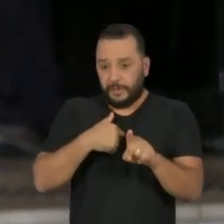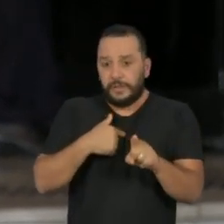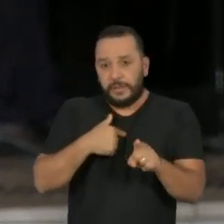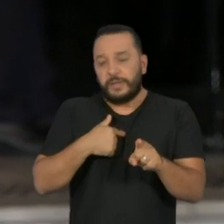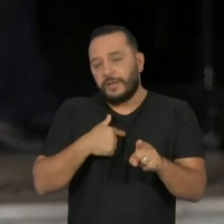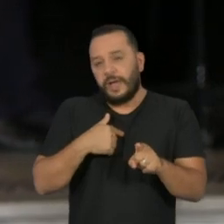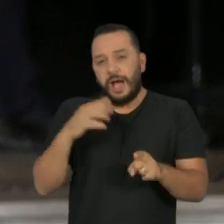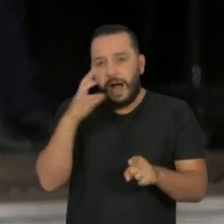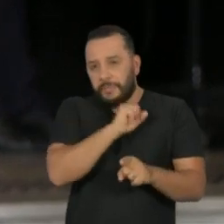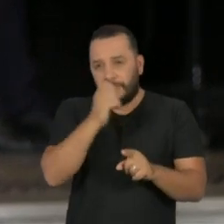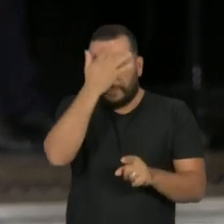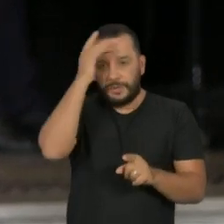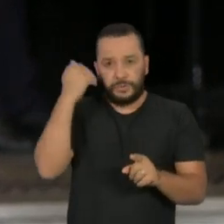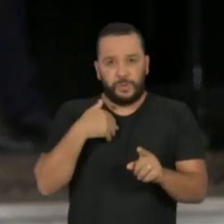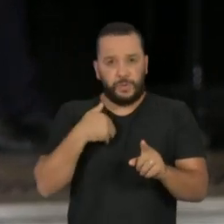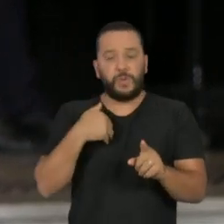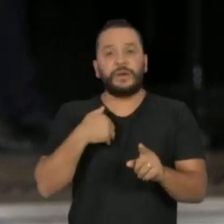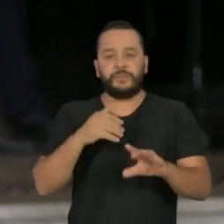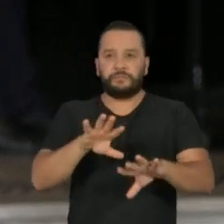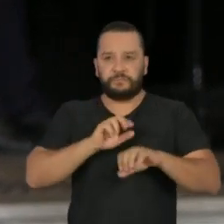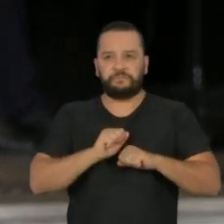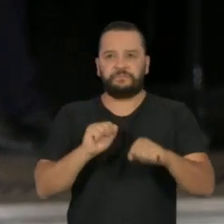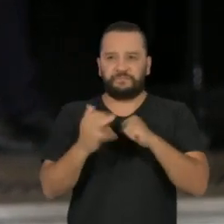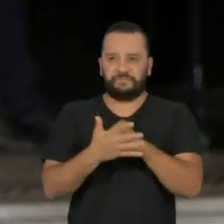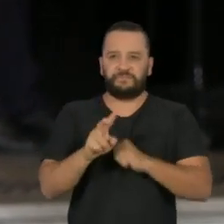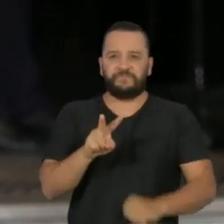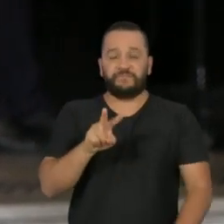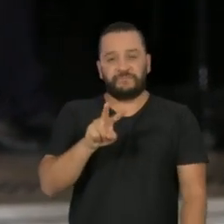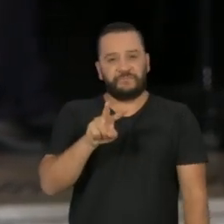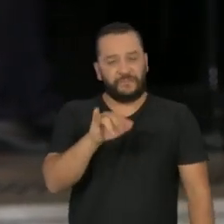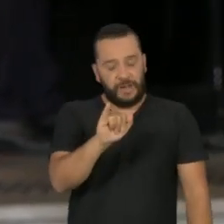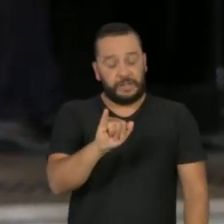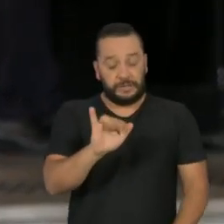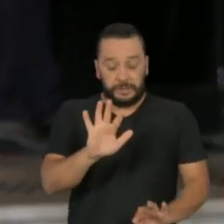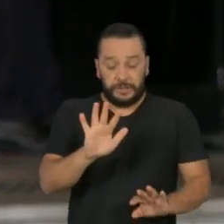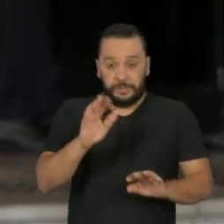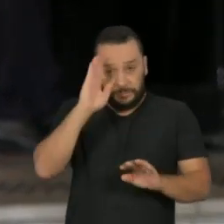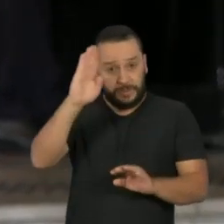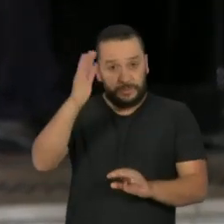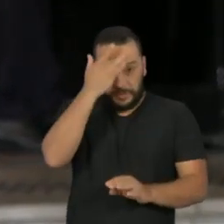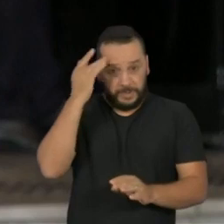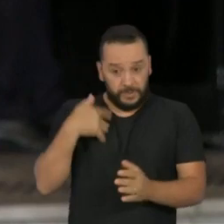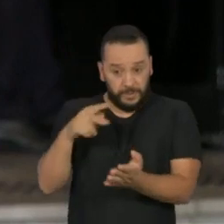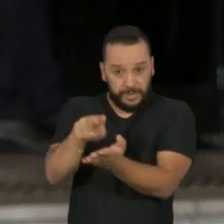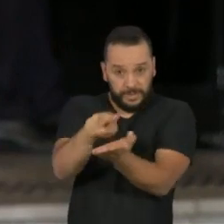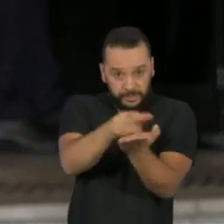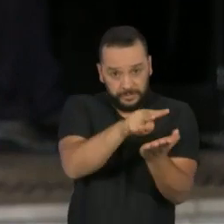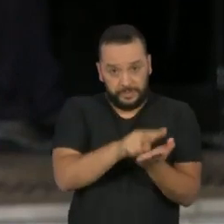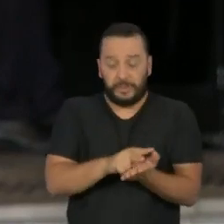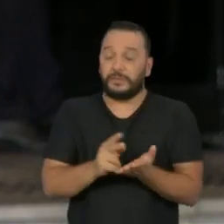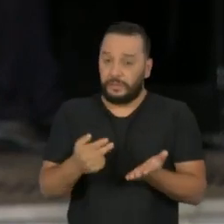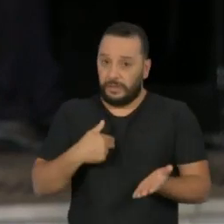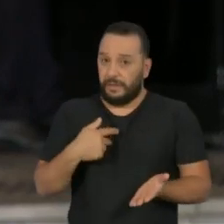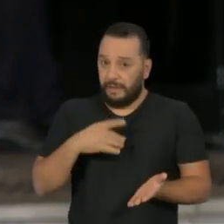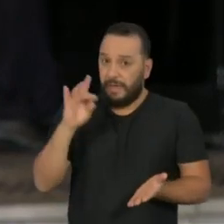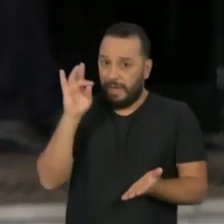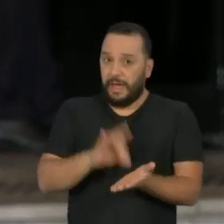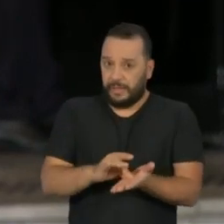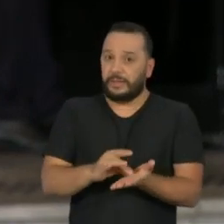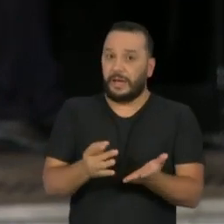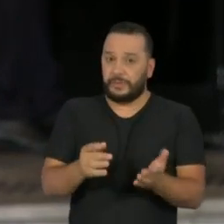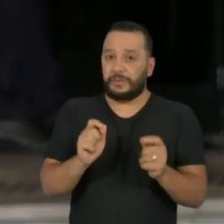de indivíduos com coronavírus, especialmente os pacientes internados. Essa agilidade favorece a